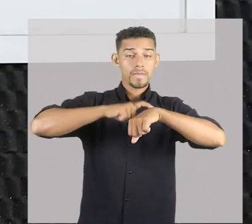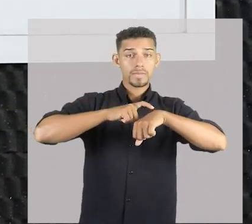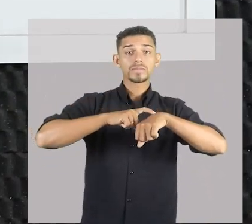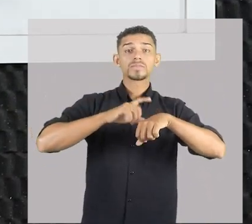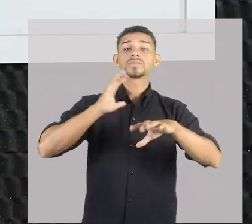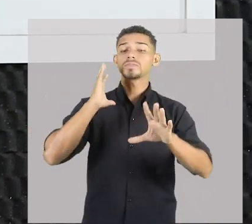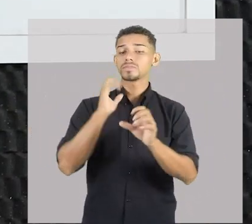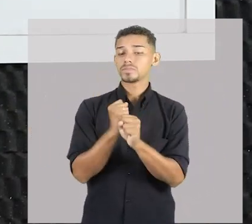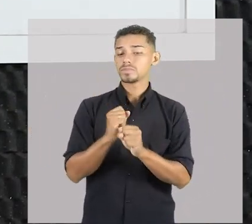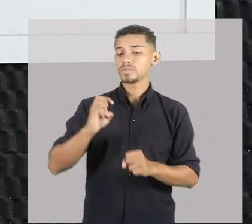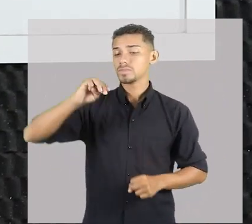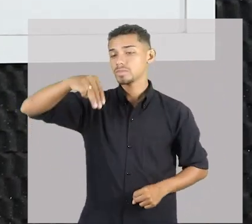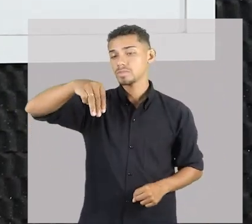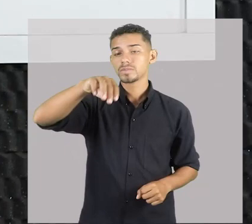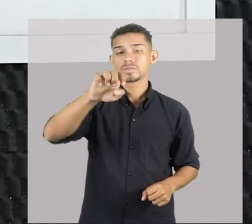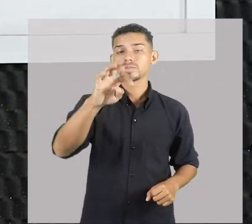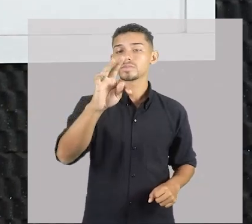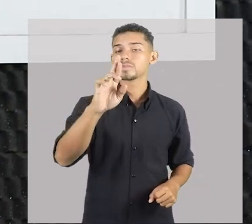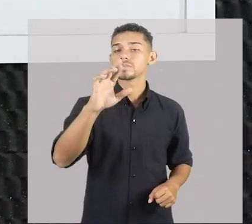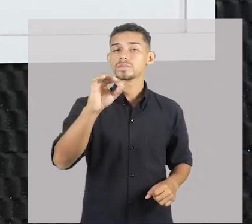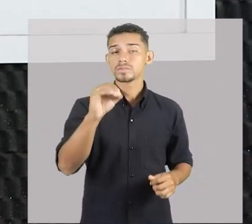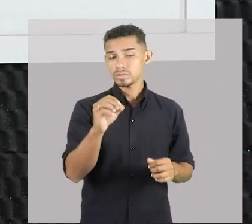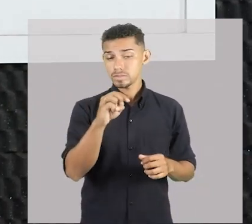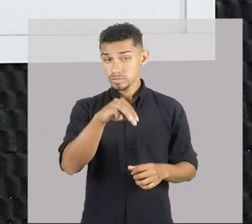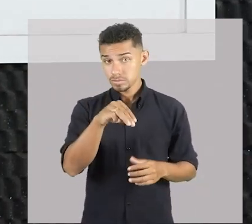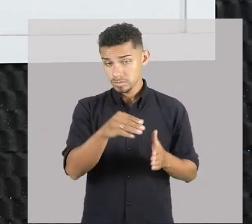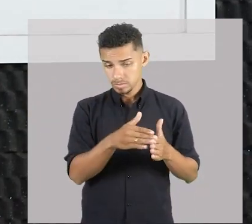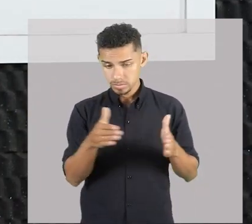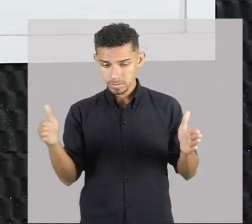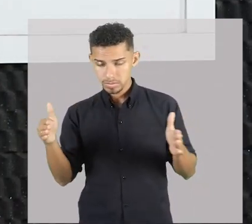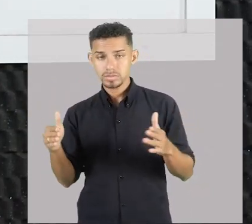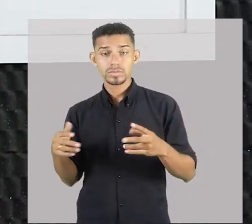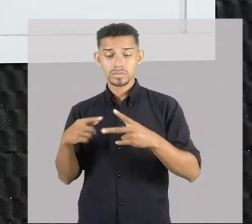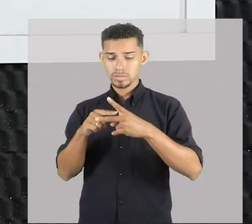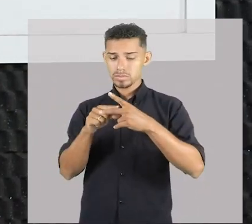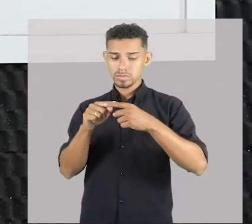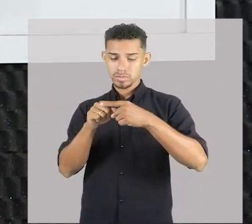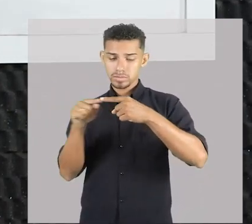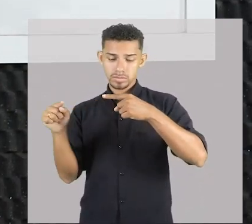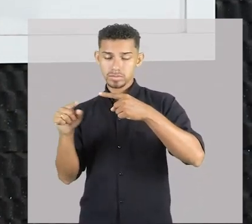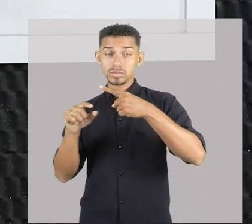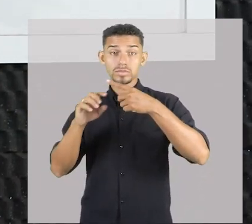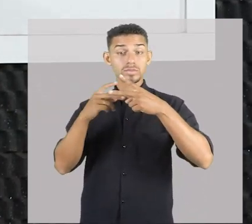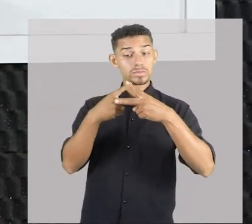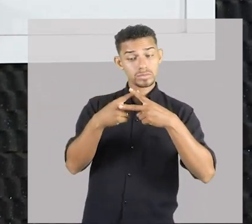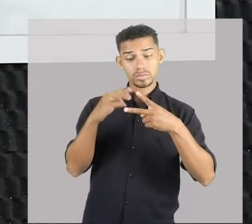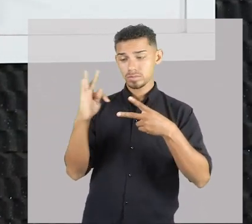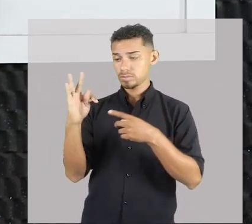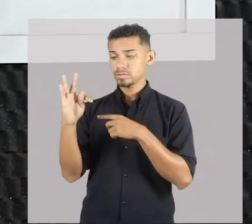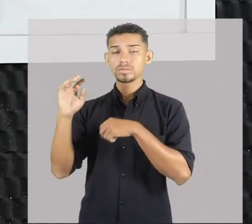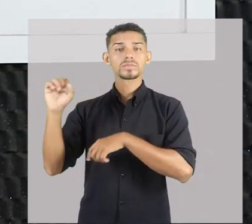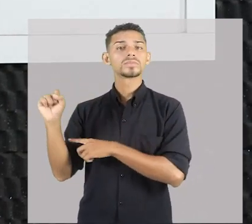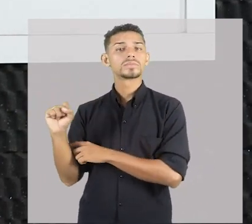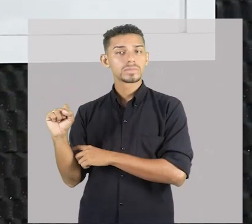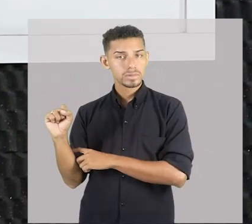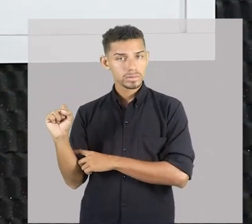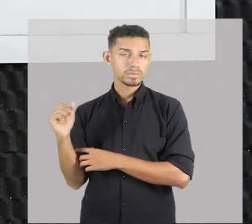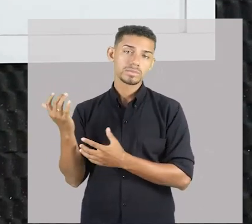metros, dividido pelo tempo, que vai ser medido em segundos, por exemplo. Porém, você tem também